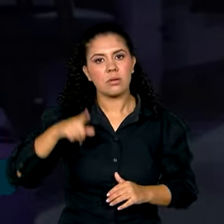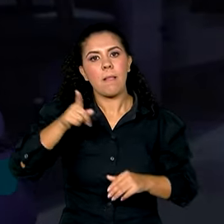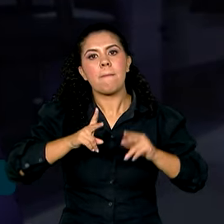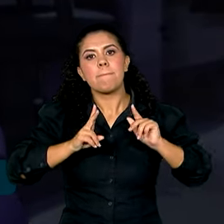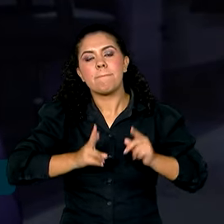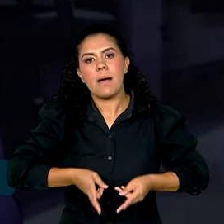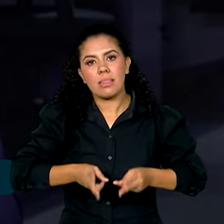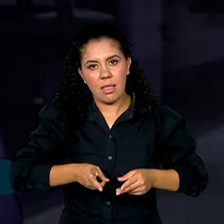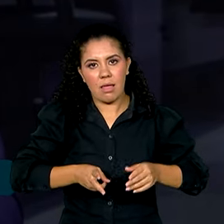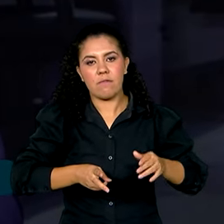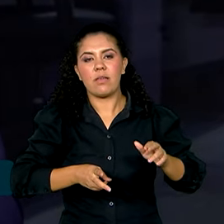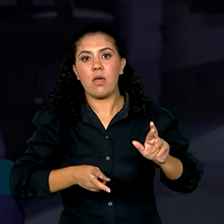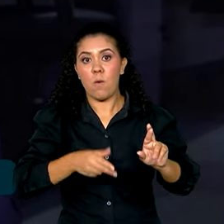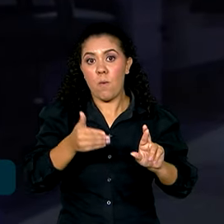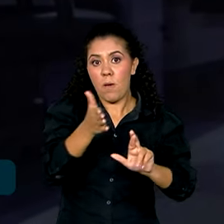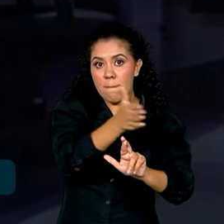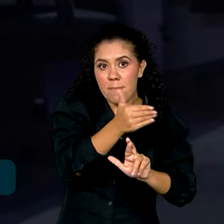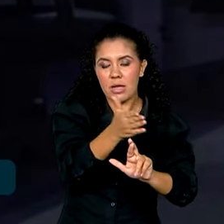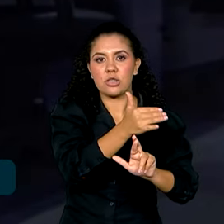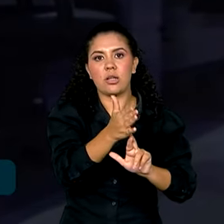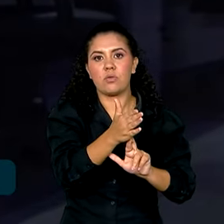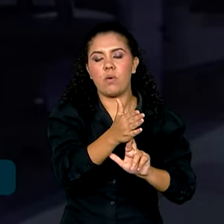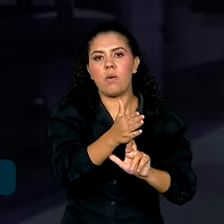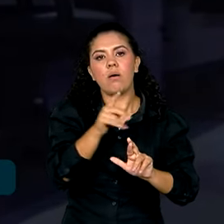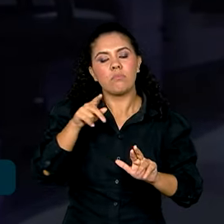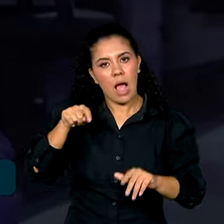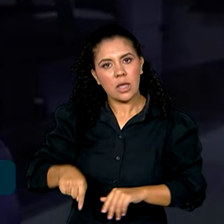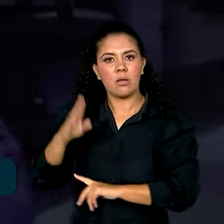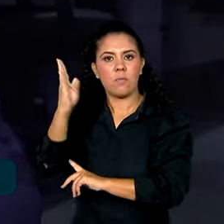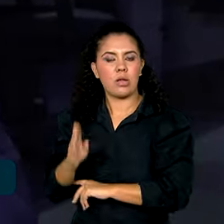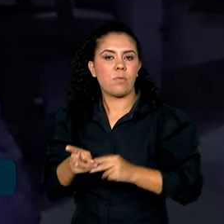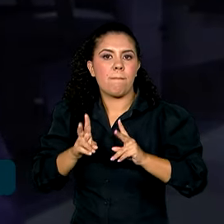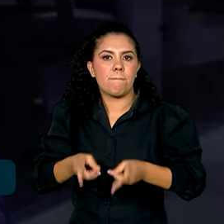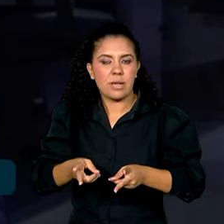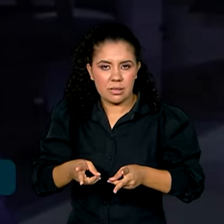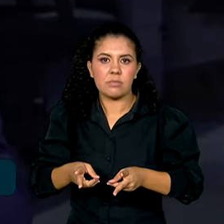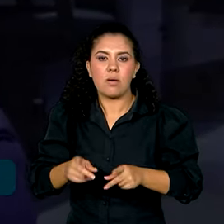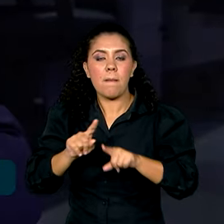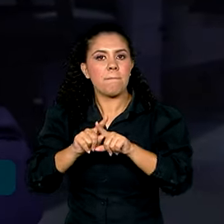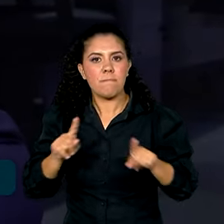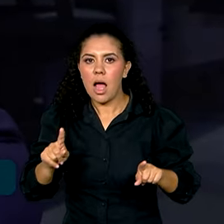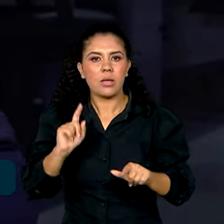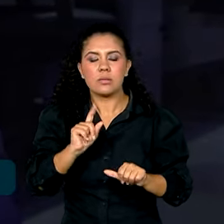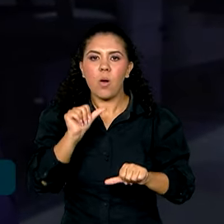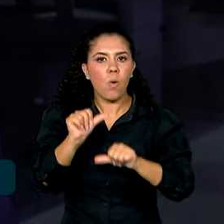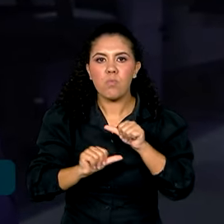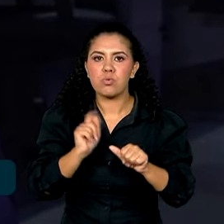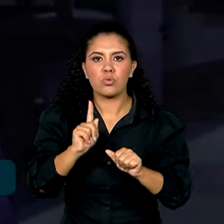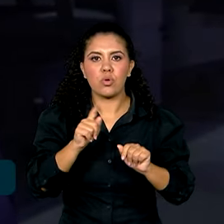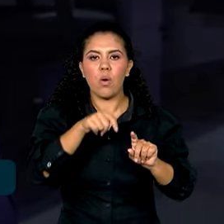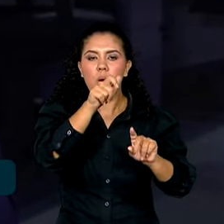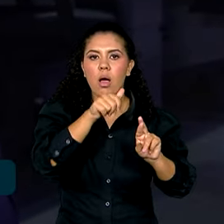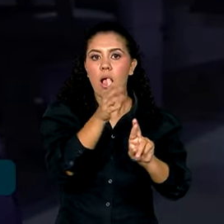embaixador argentino no Brasil. Mudou o governo, mas ele não mudou o representante da Argentina